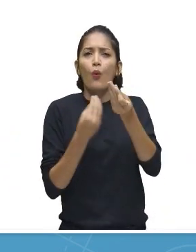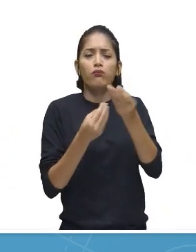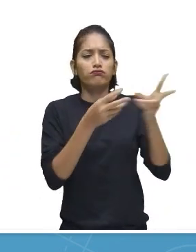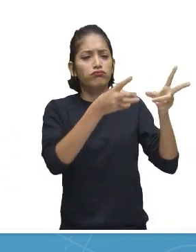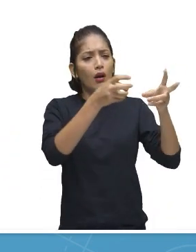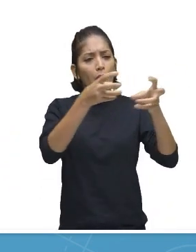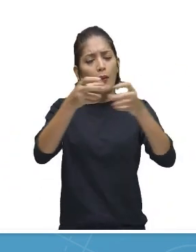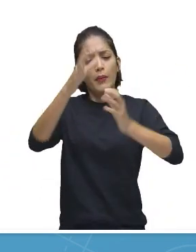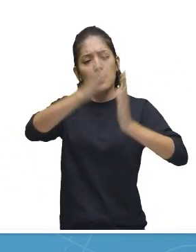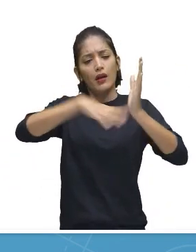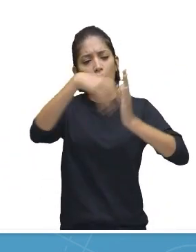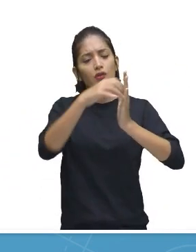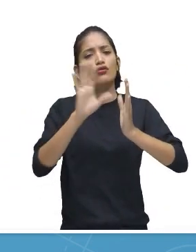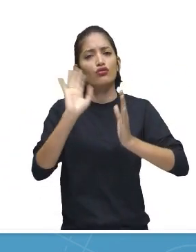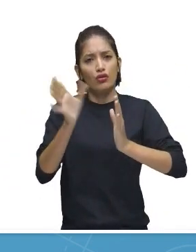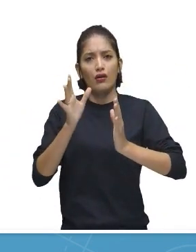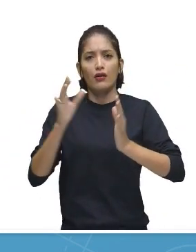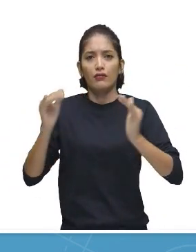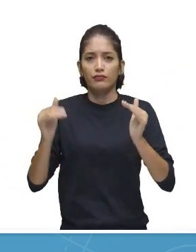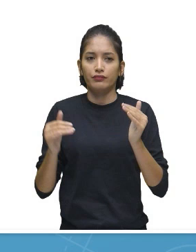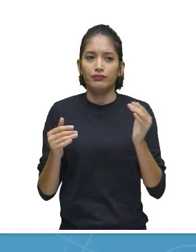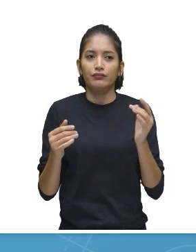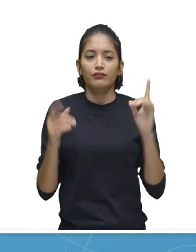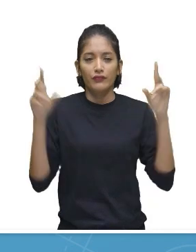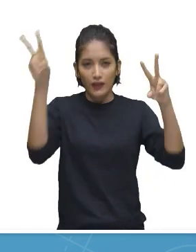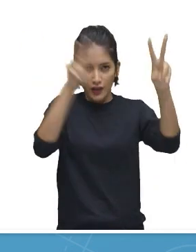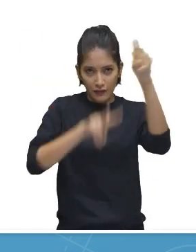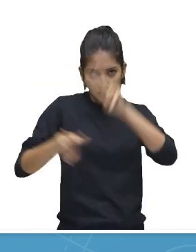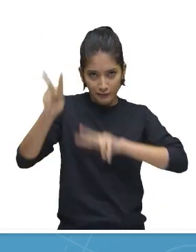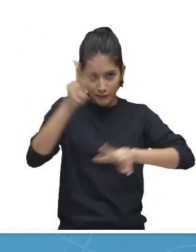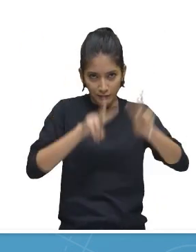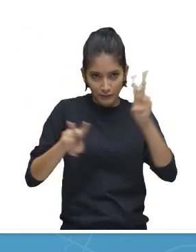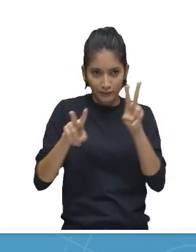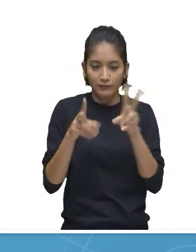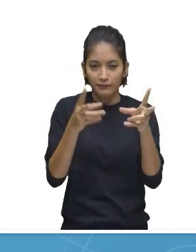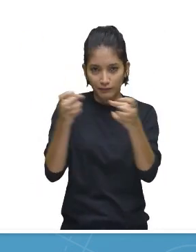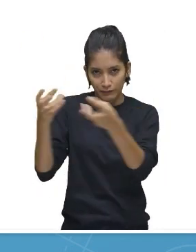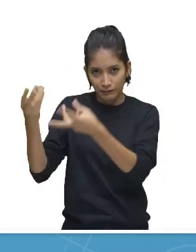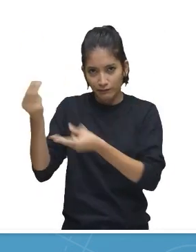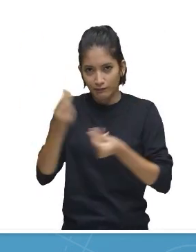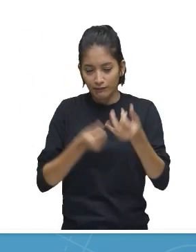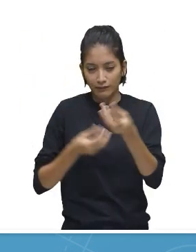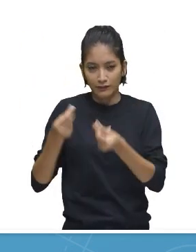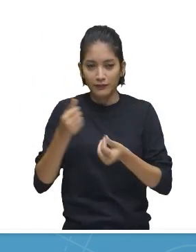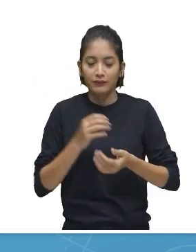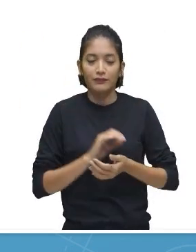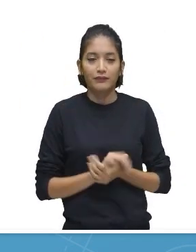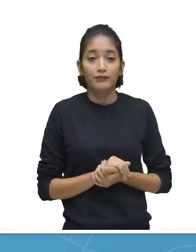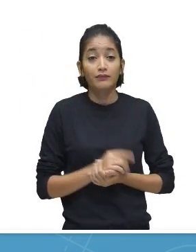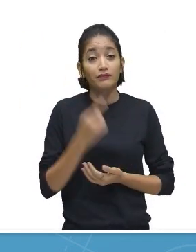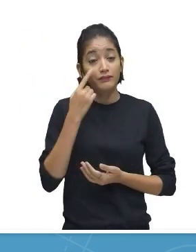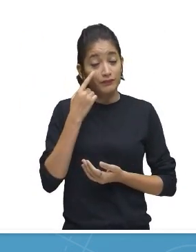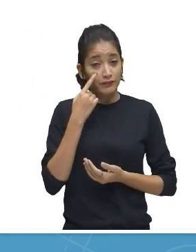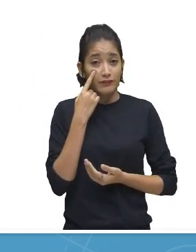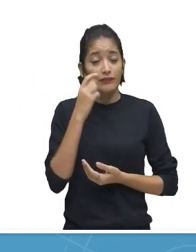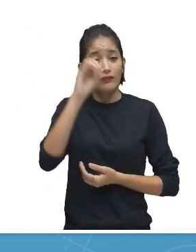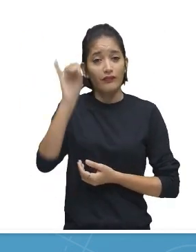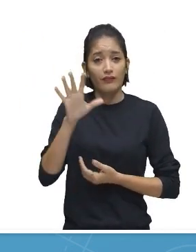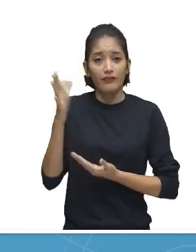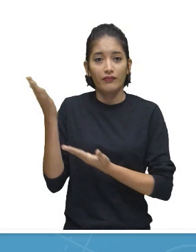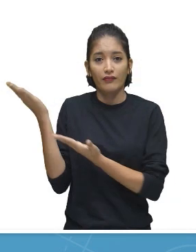a pintura sugere, despertando também no observador as sensações táteis. Vamos analisar uma obra do